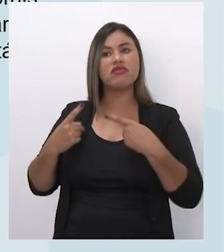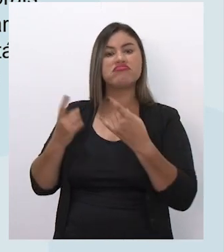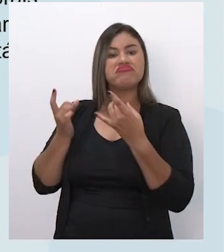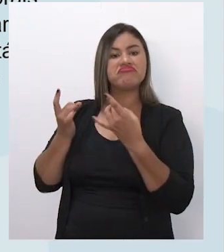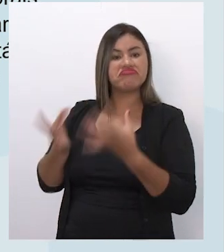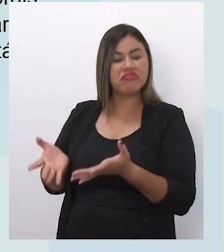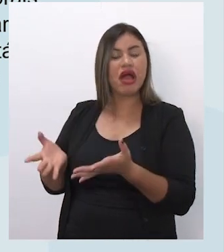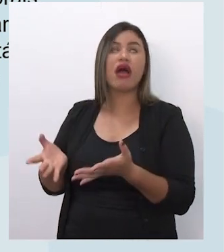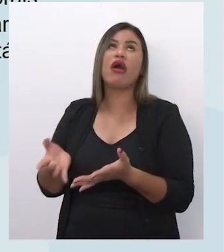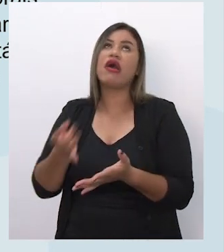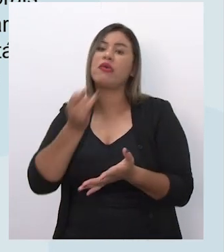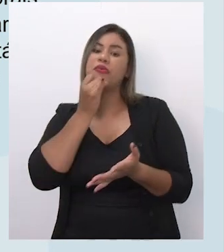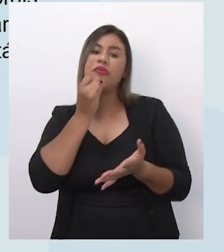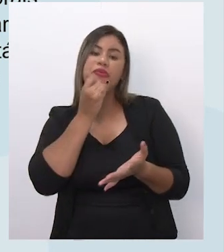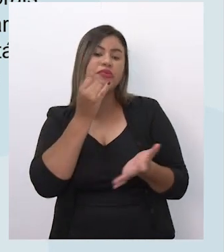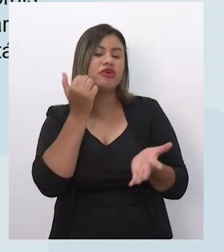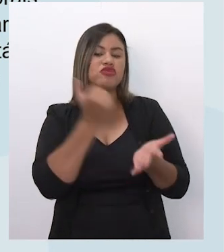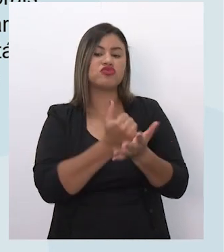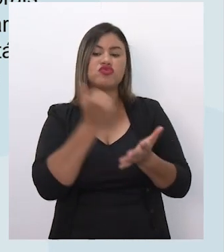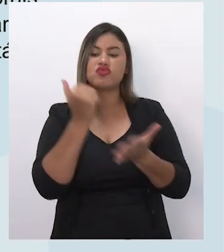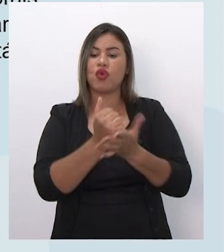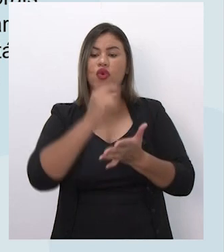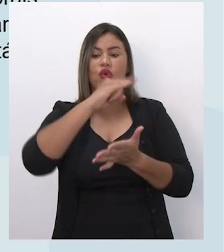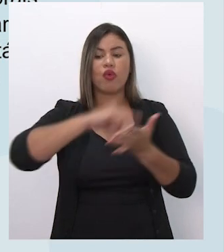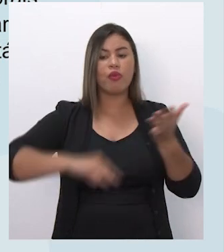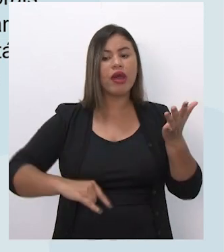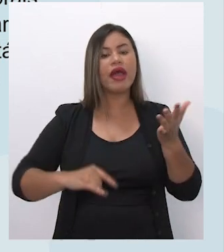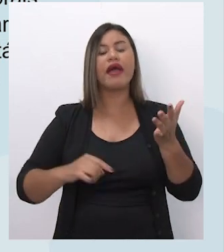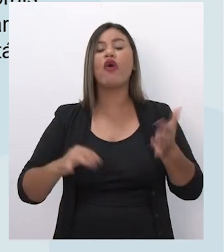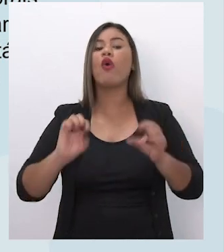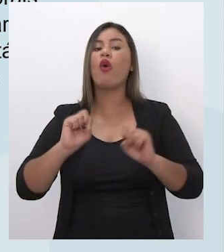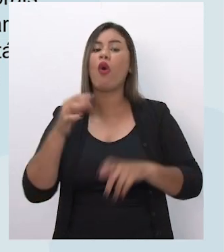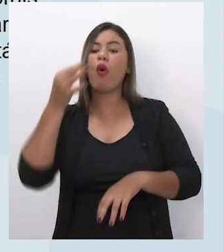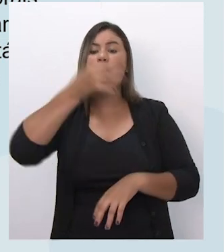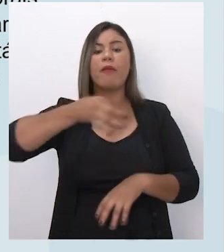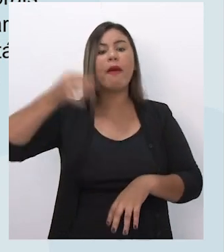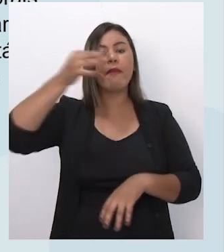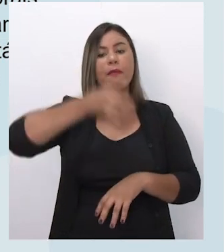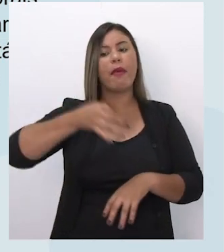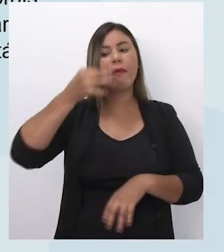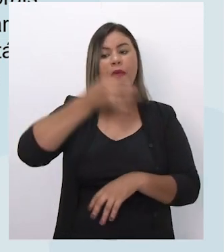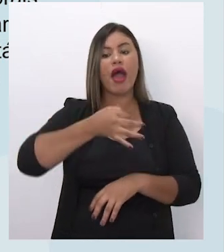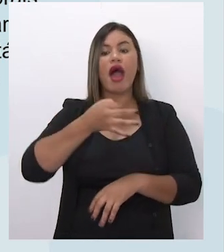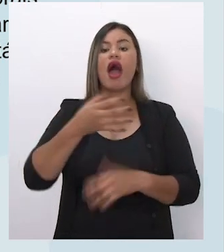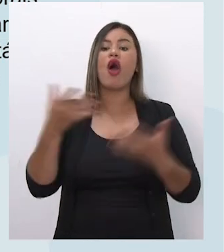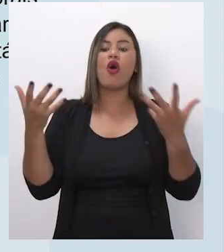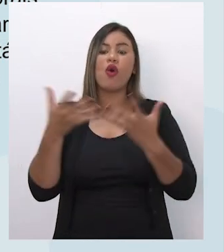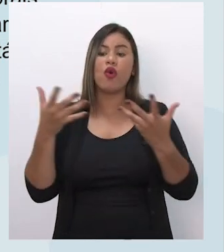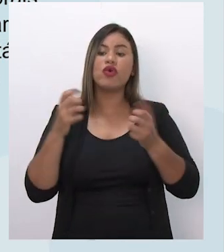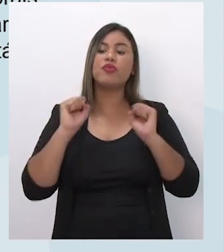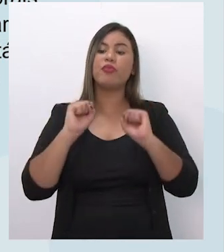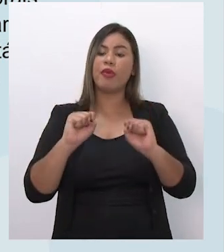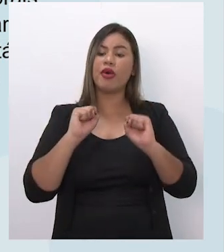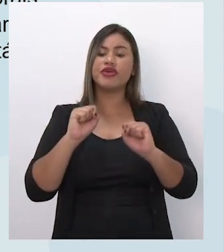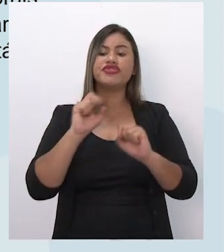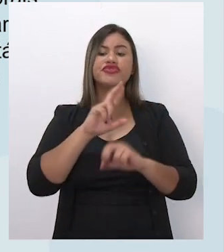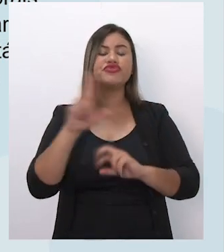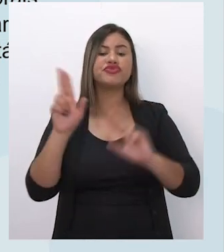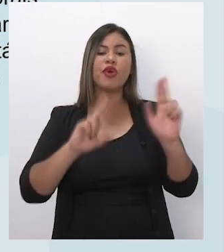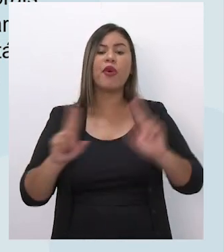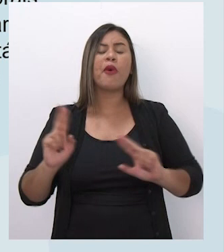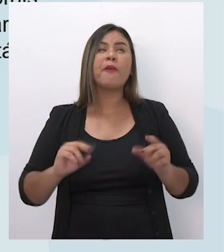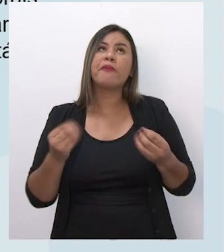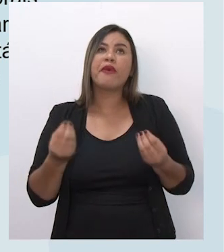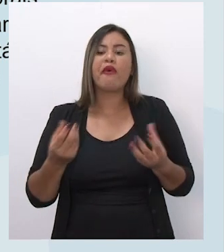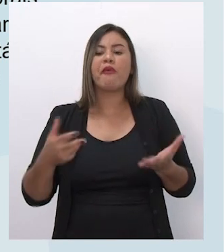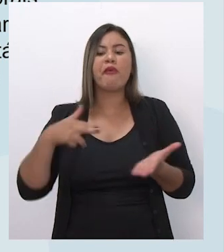relatos orais. Atualmente podemos classificar as fontes históricas ou documentos históricos em, né? Então você tem aí escritas, né,